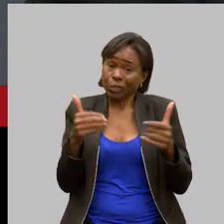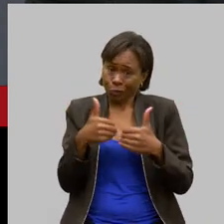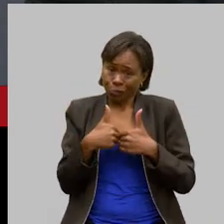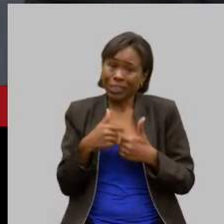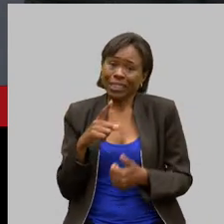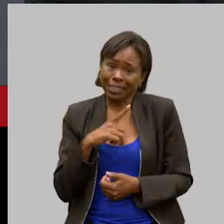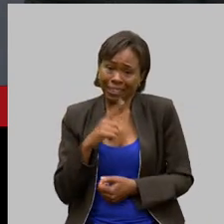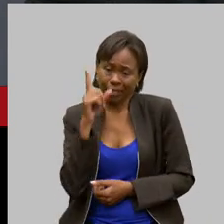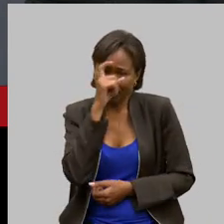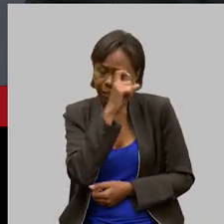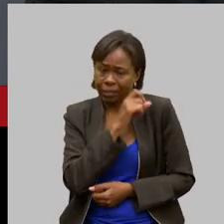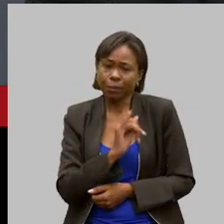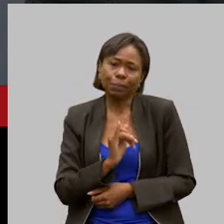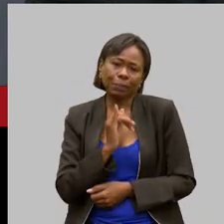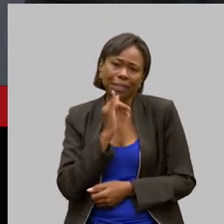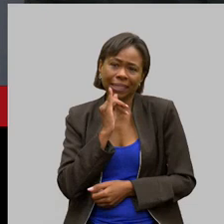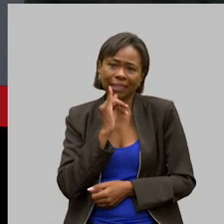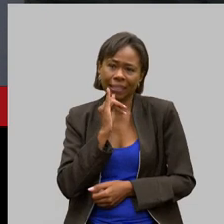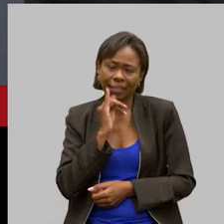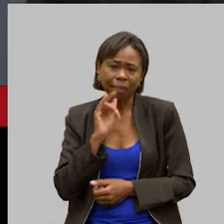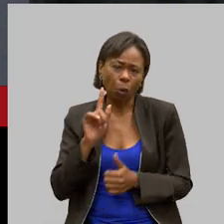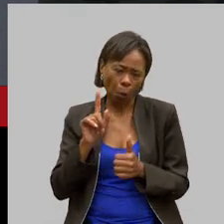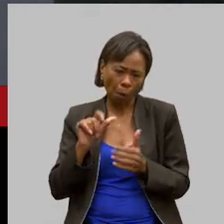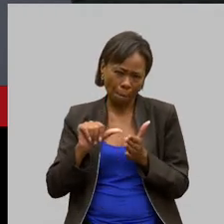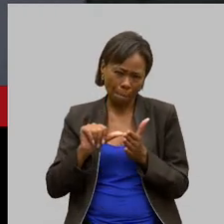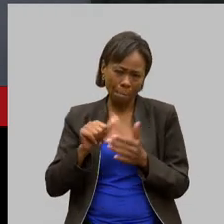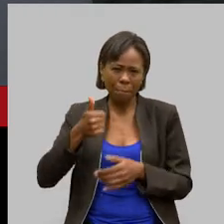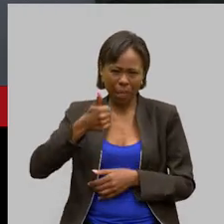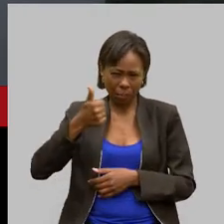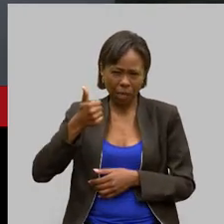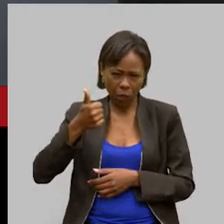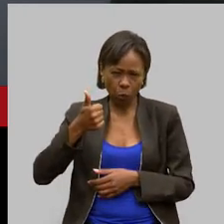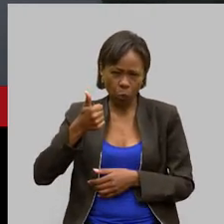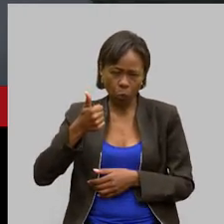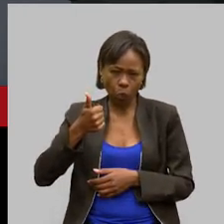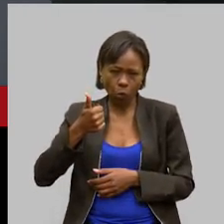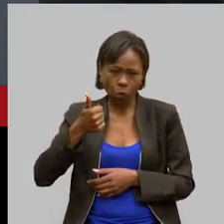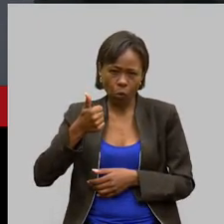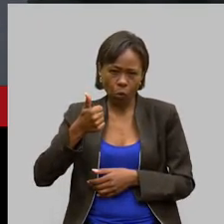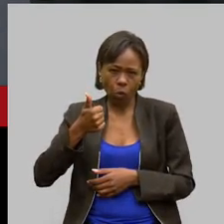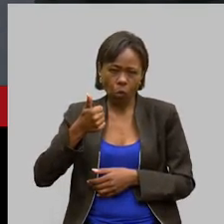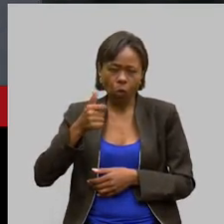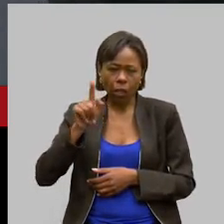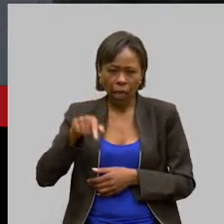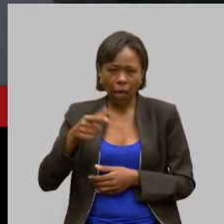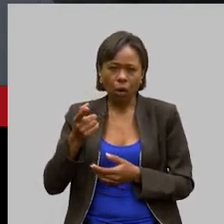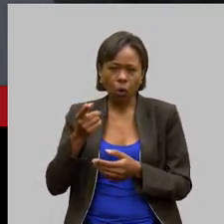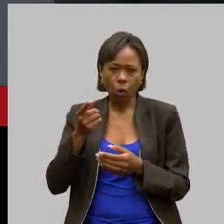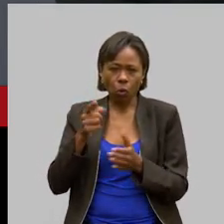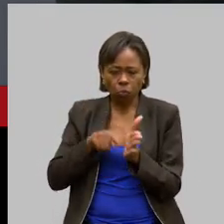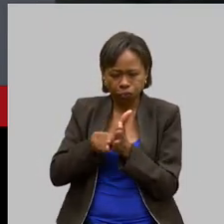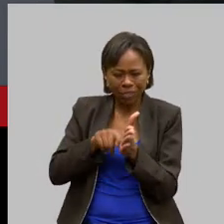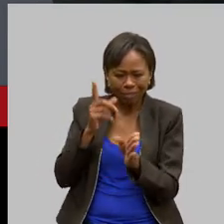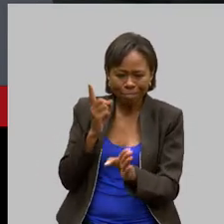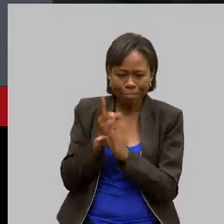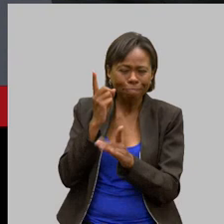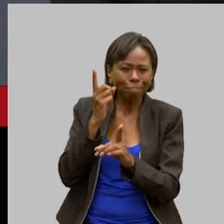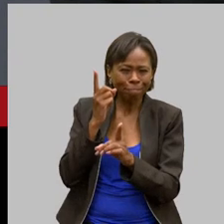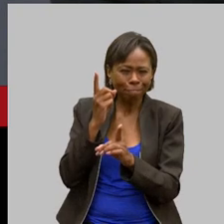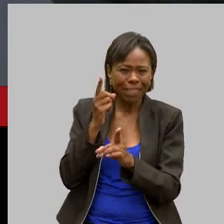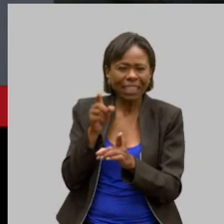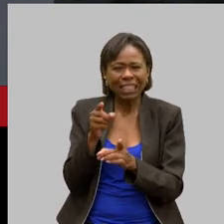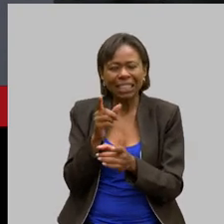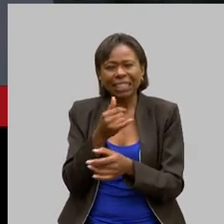o primeiro tal primeiro logicamente o luto do diagnóstico em si a a tristeza a